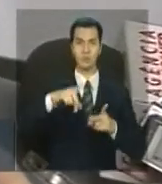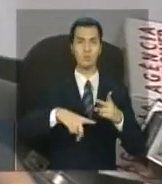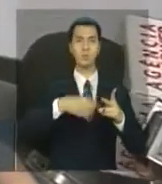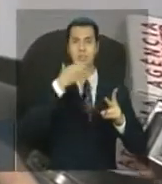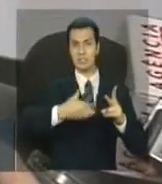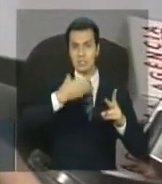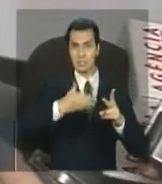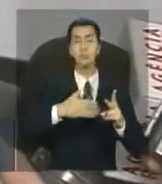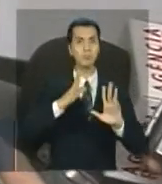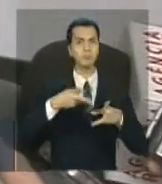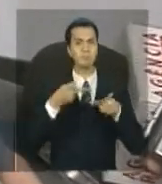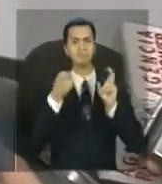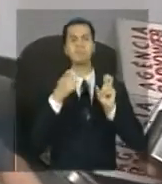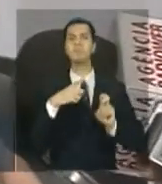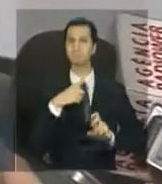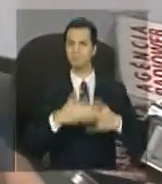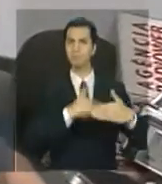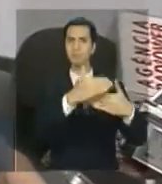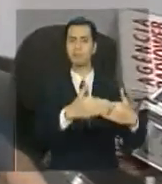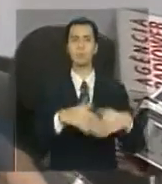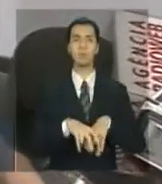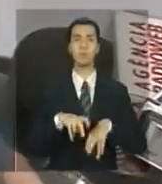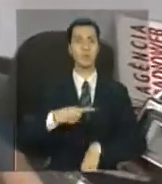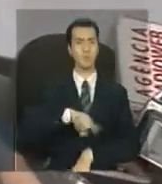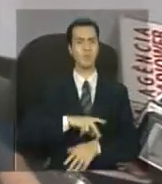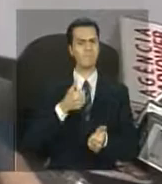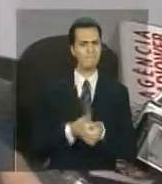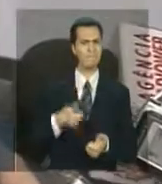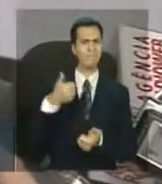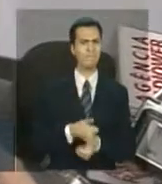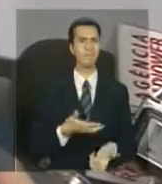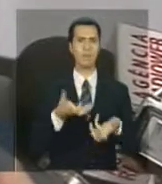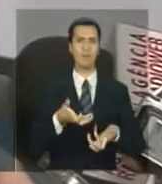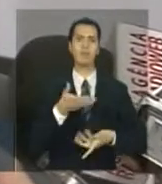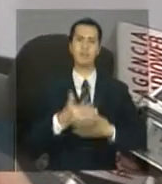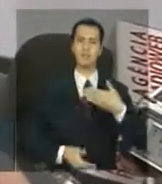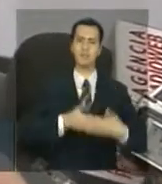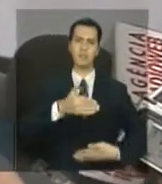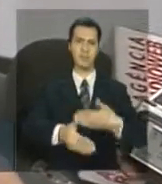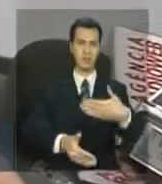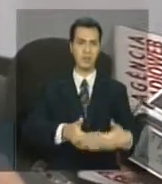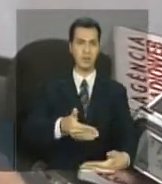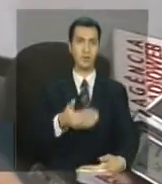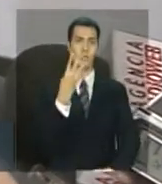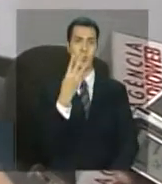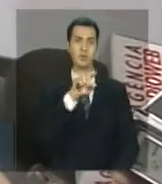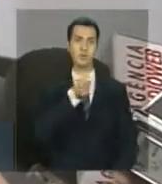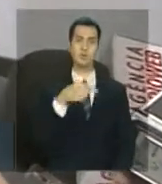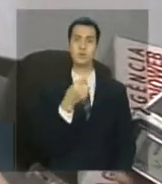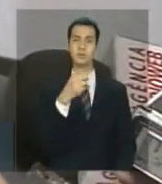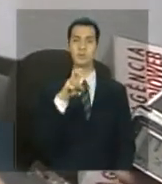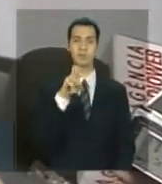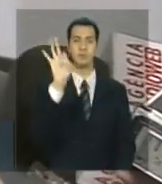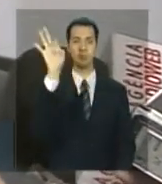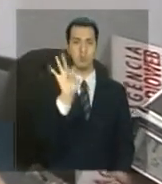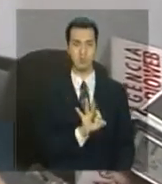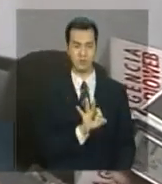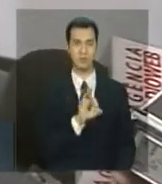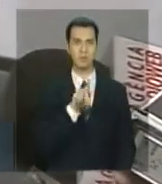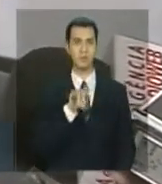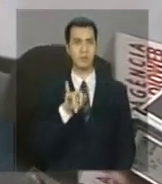vamos em busca desse resultado de crescimento de 4,5%